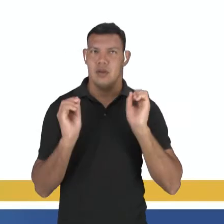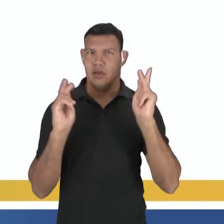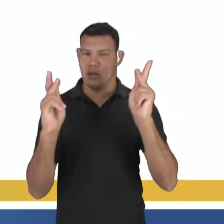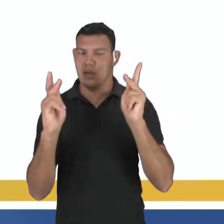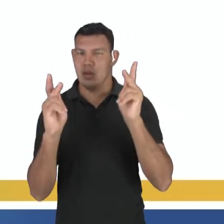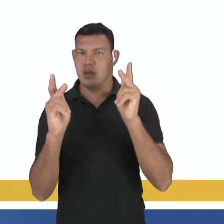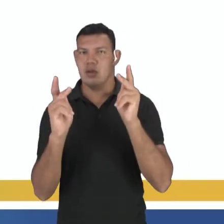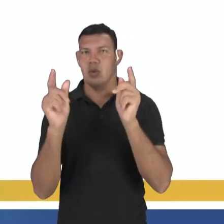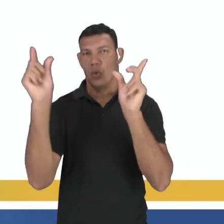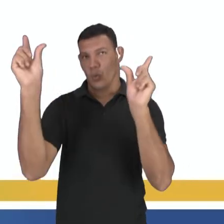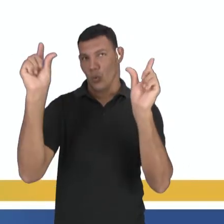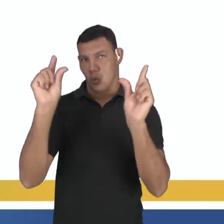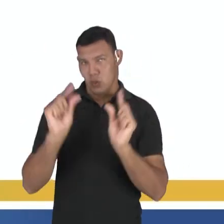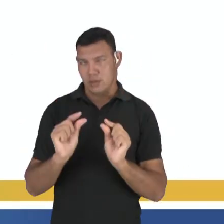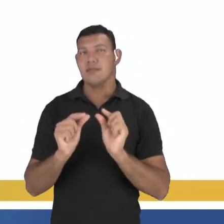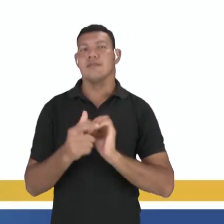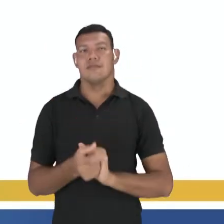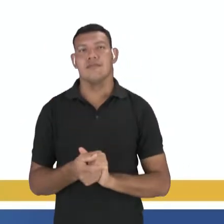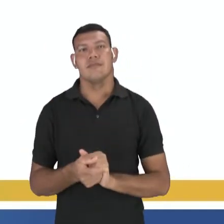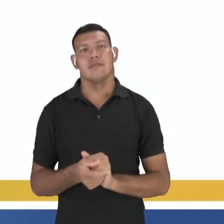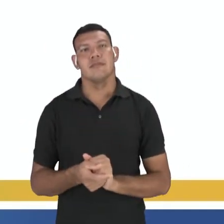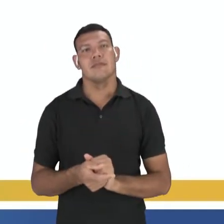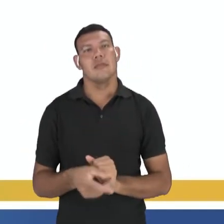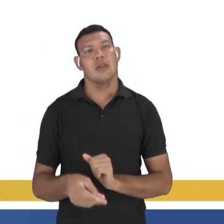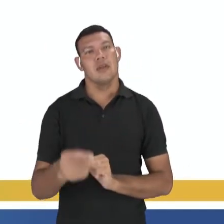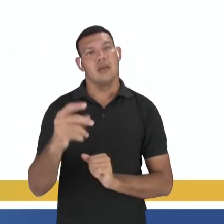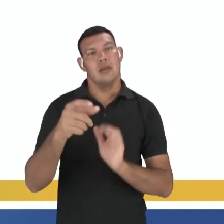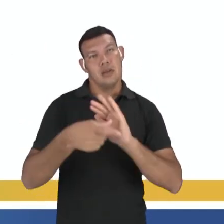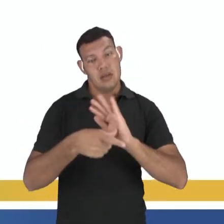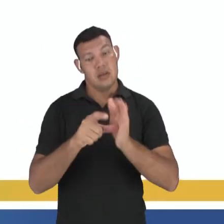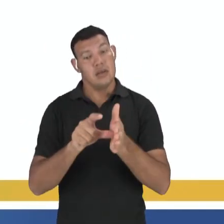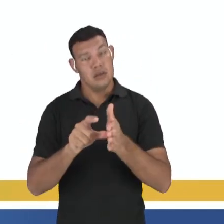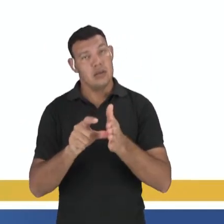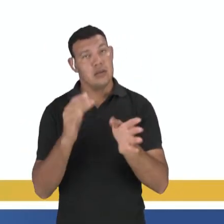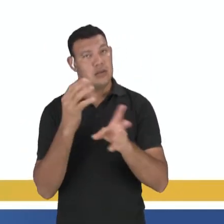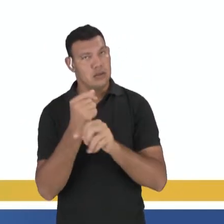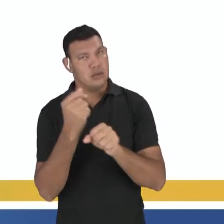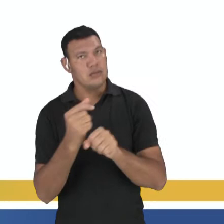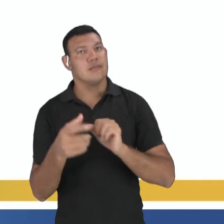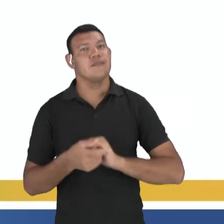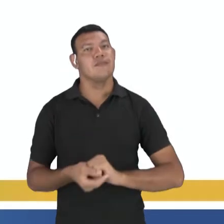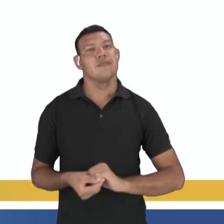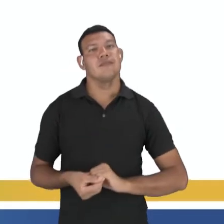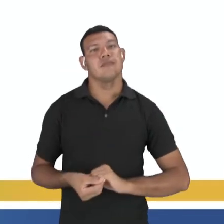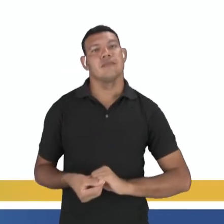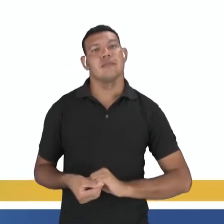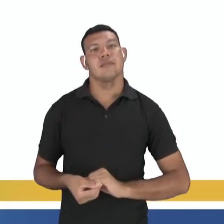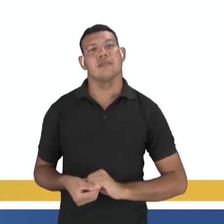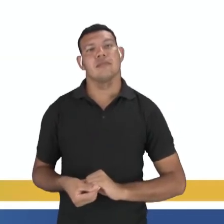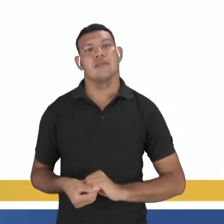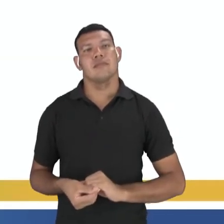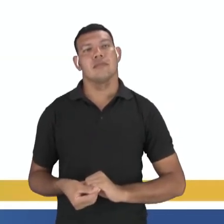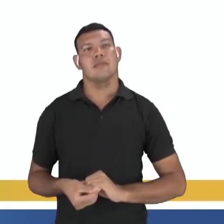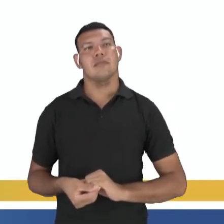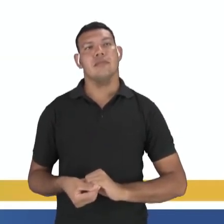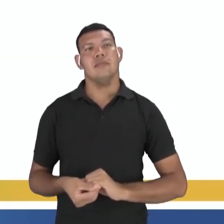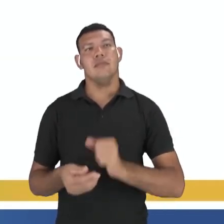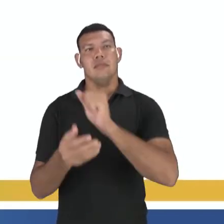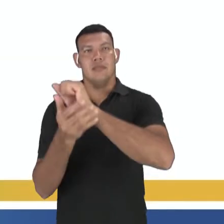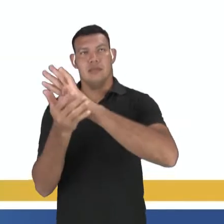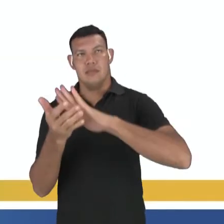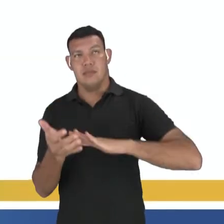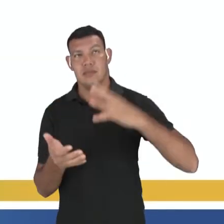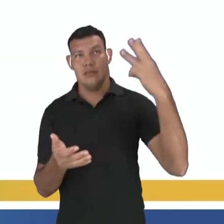que caiu em relação, né, à média anteriormente calculada. Então foi o que aconteceu. Vamos